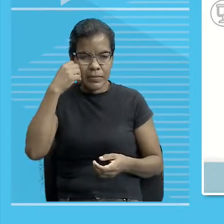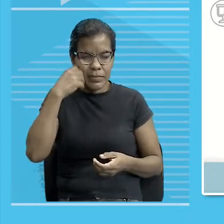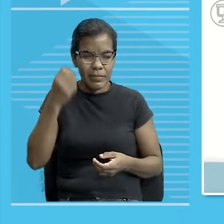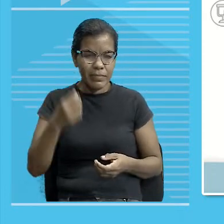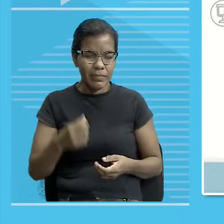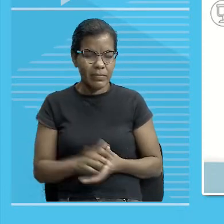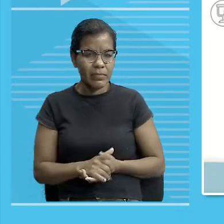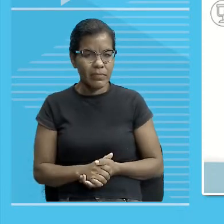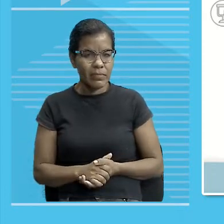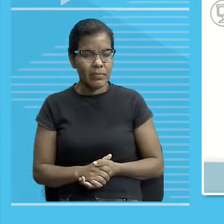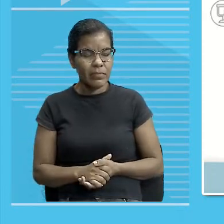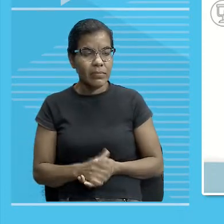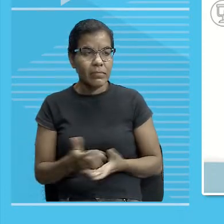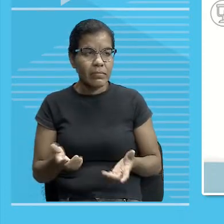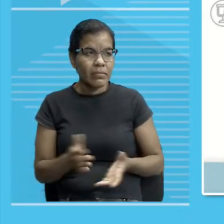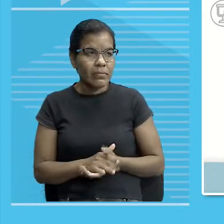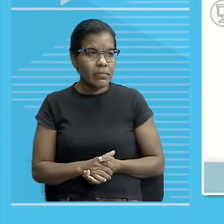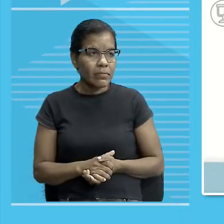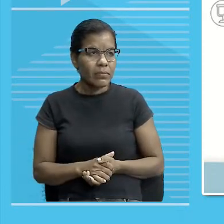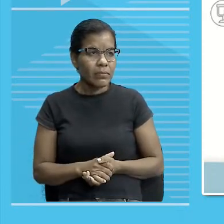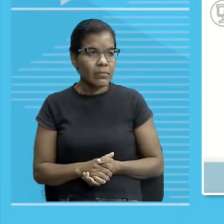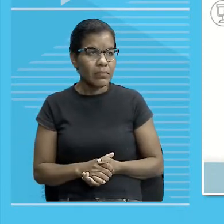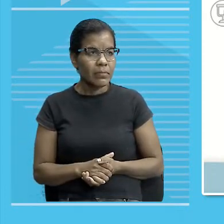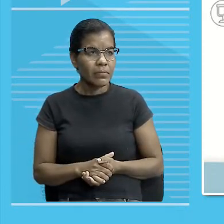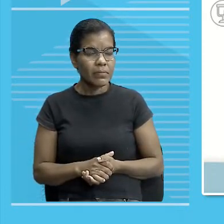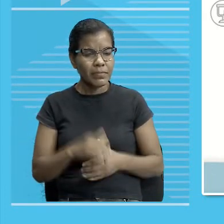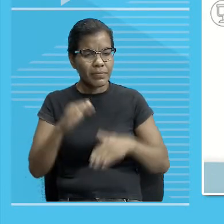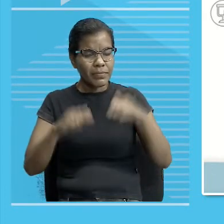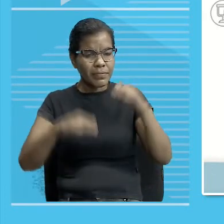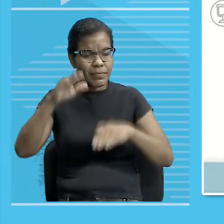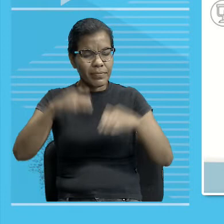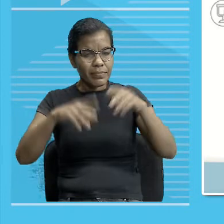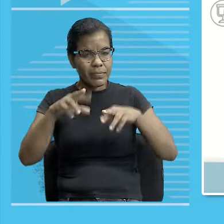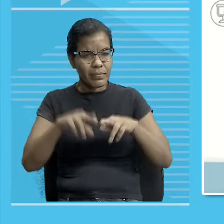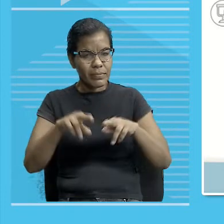Engraçado essas coisas, né? Dois pesos e duas medidas diferentes.